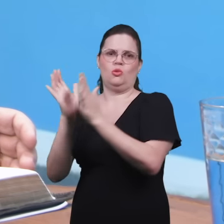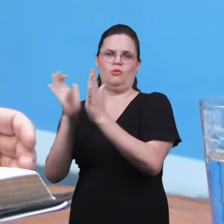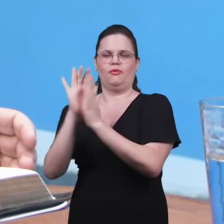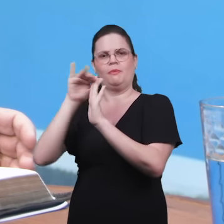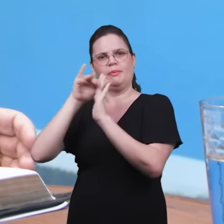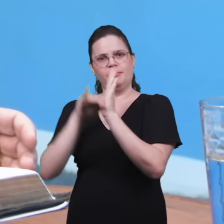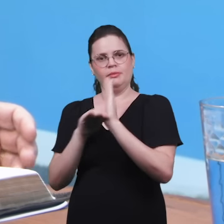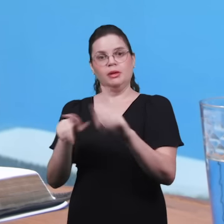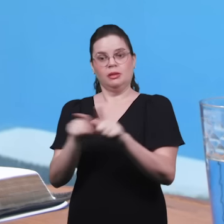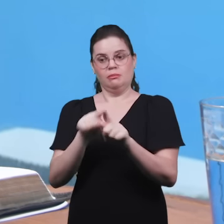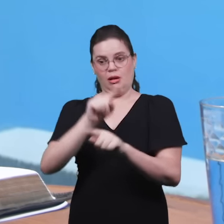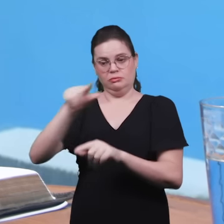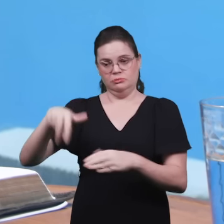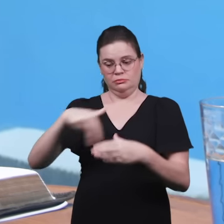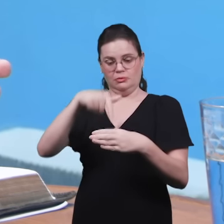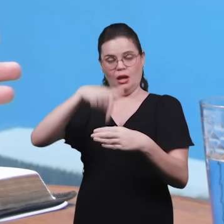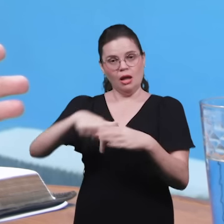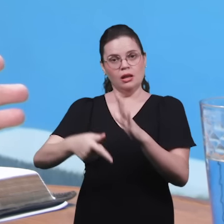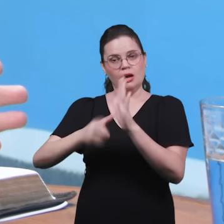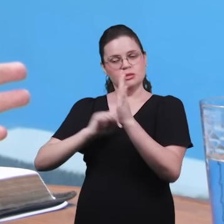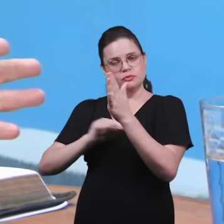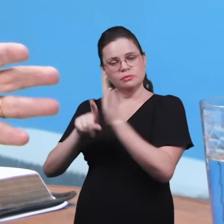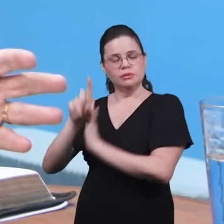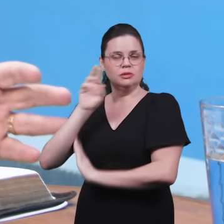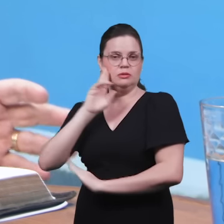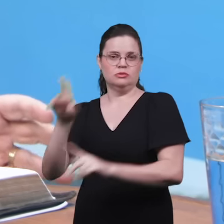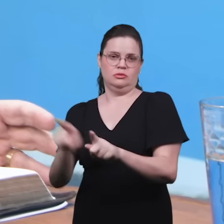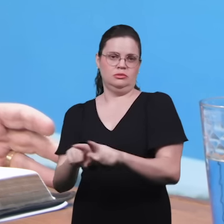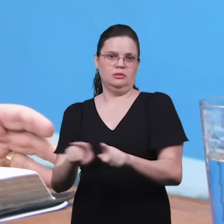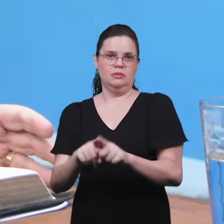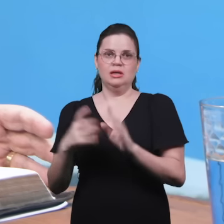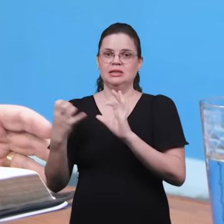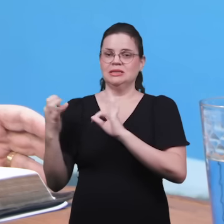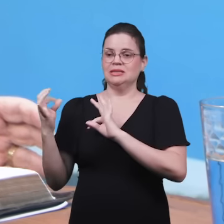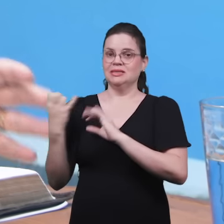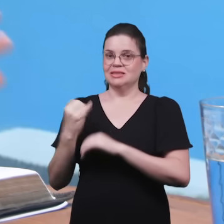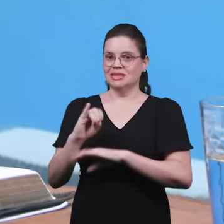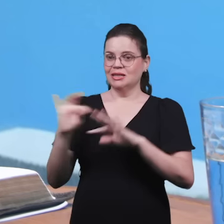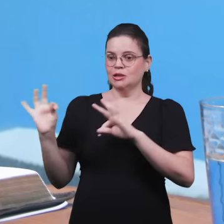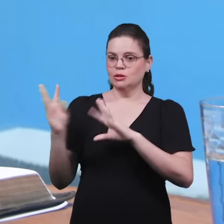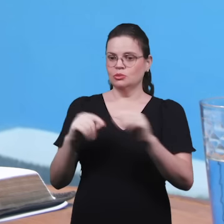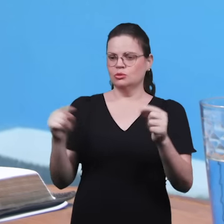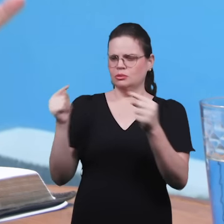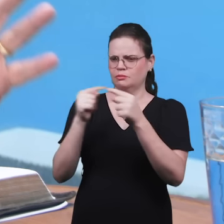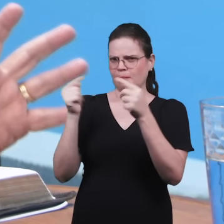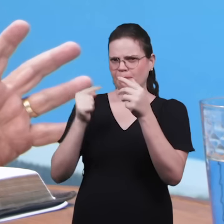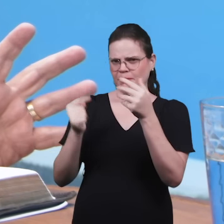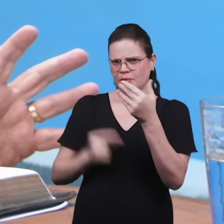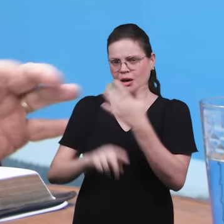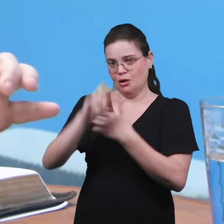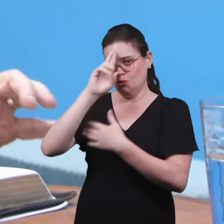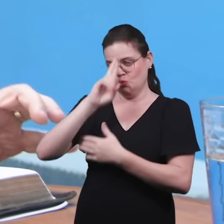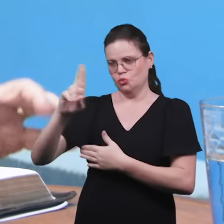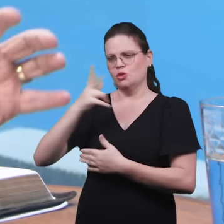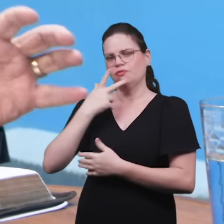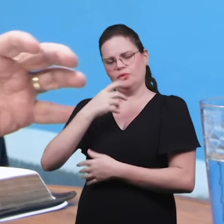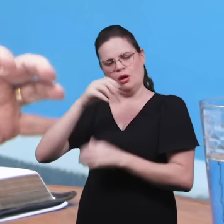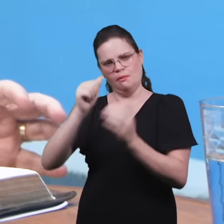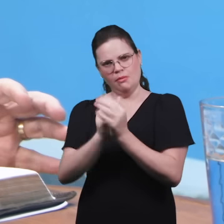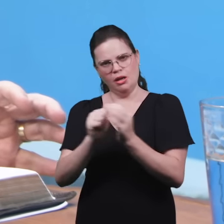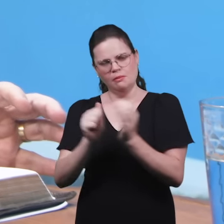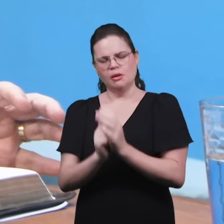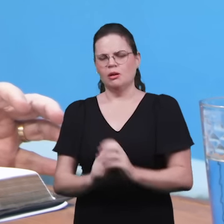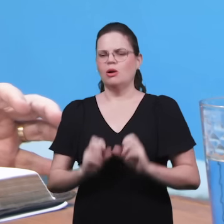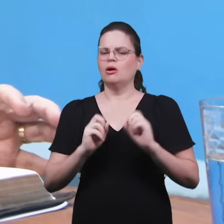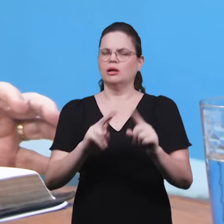na frente, fazendo o louvor, foi consultado ao Senhor. Então, se tudo está de acordo com o Senhor vai se revelar, como nós lemos